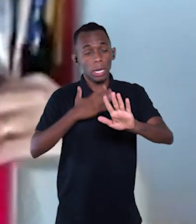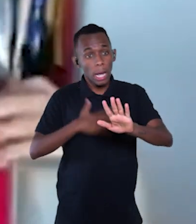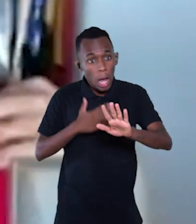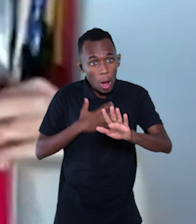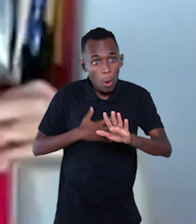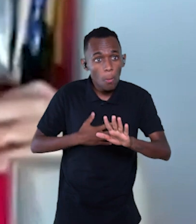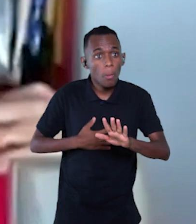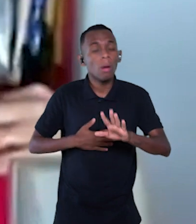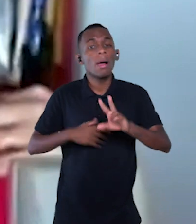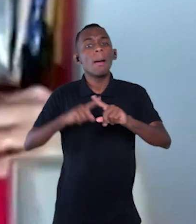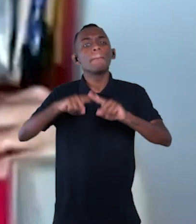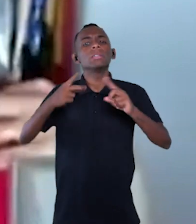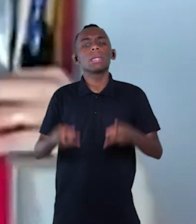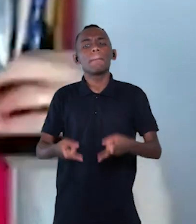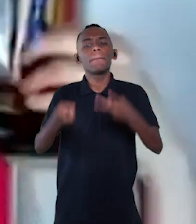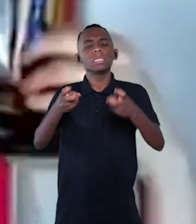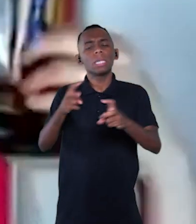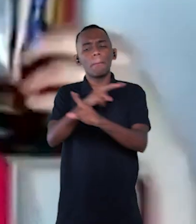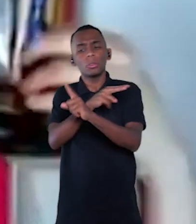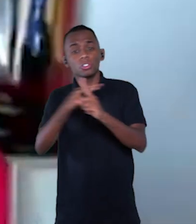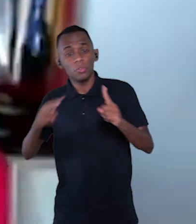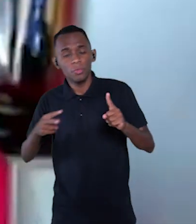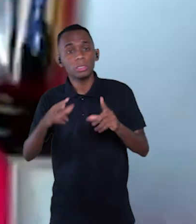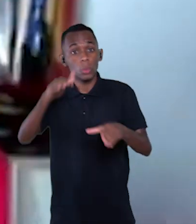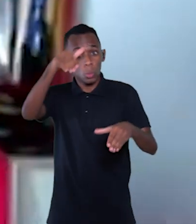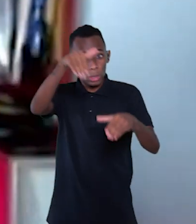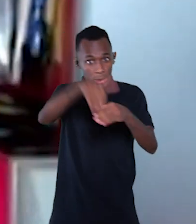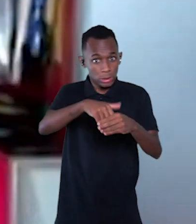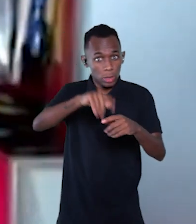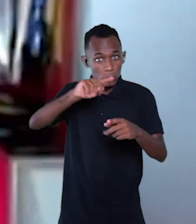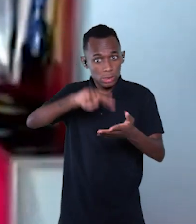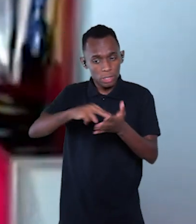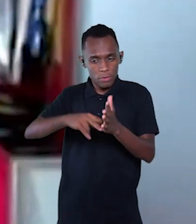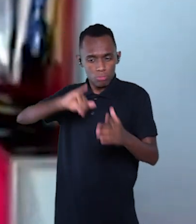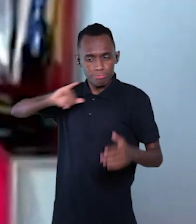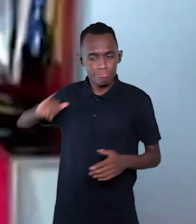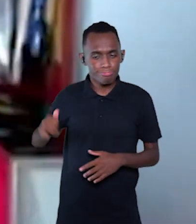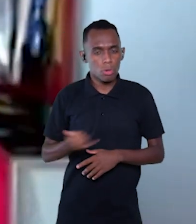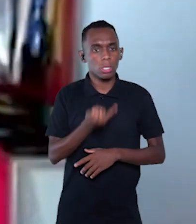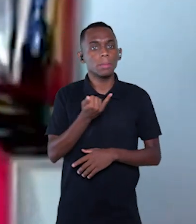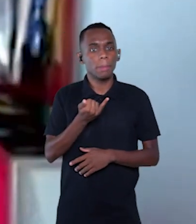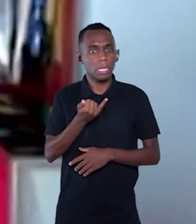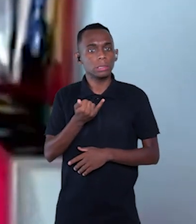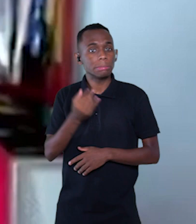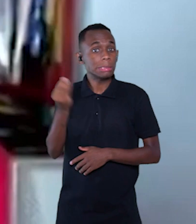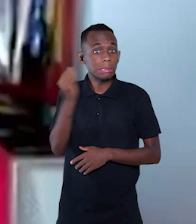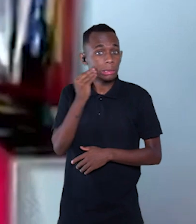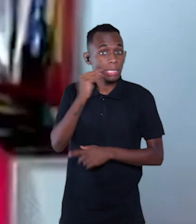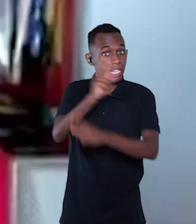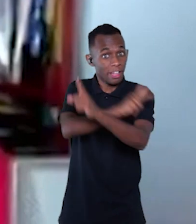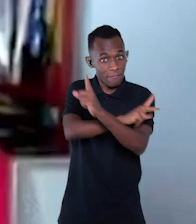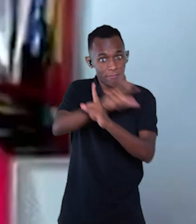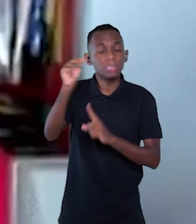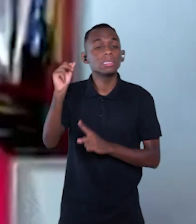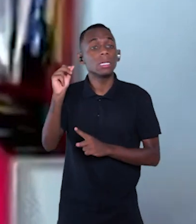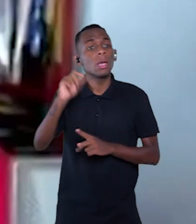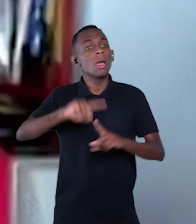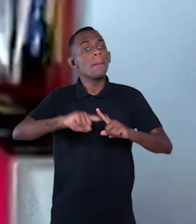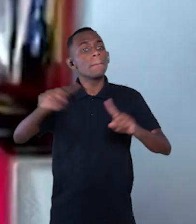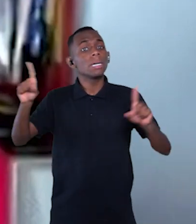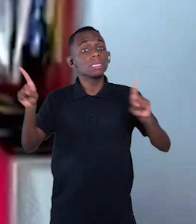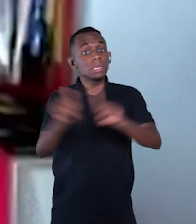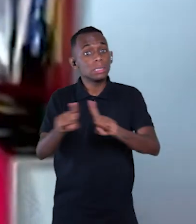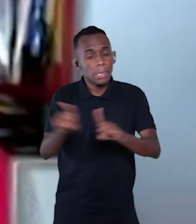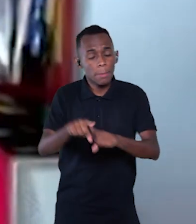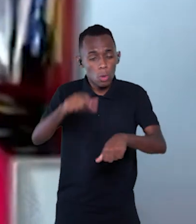a gente vê a eleição como uma oportunidade, sim, de concorrer para vencer, sempre que for